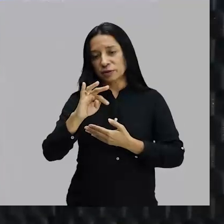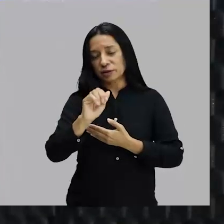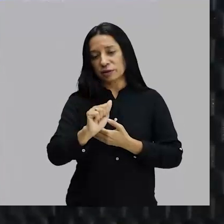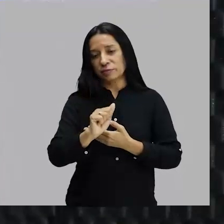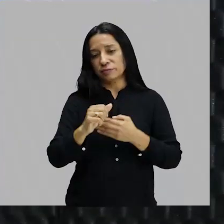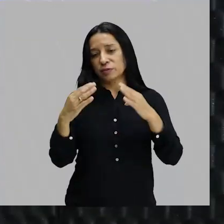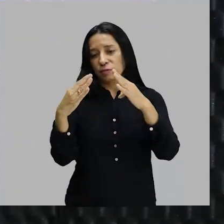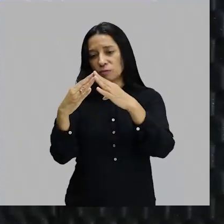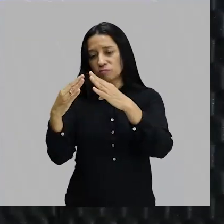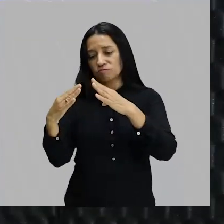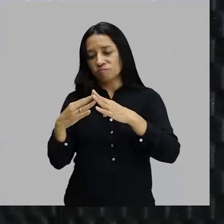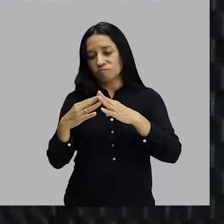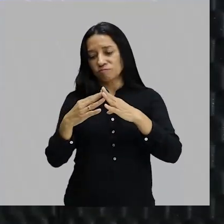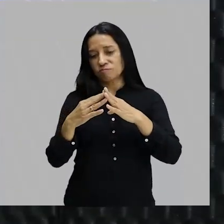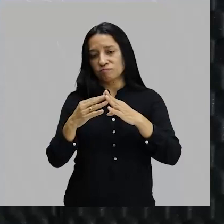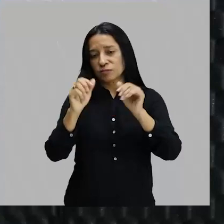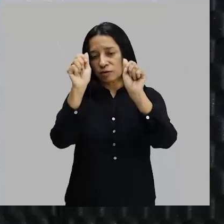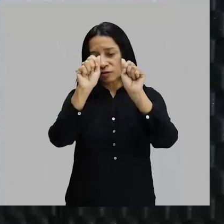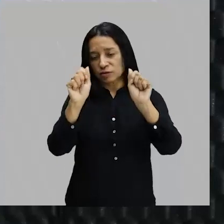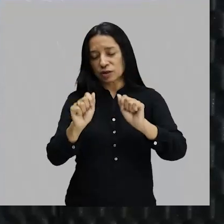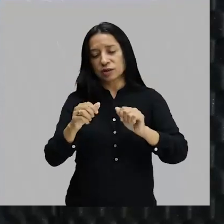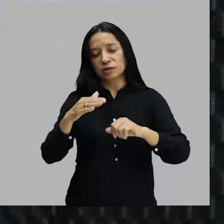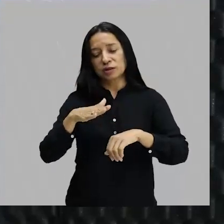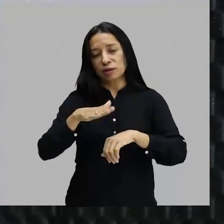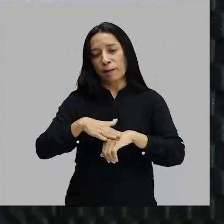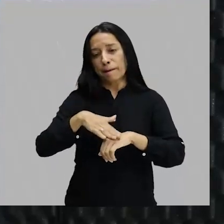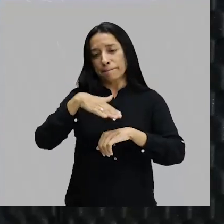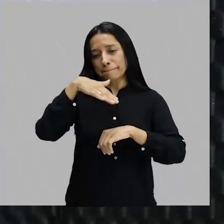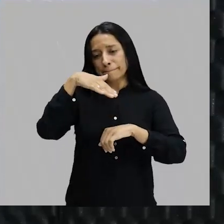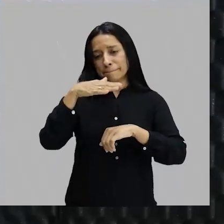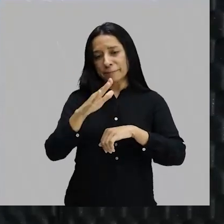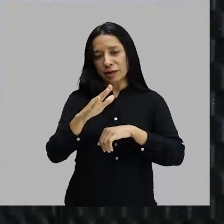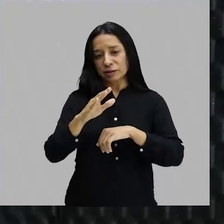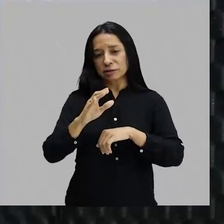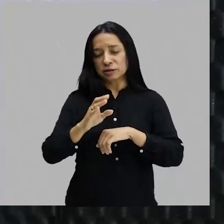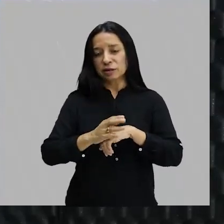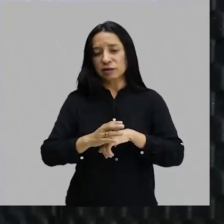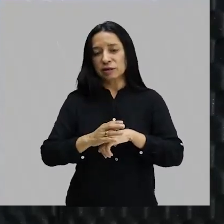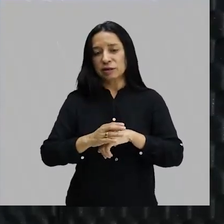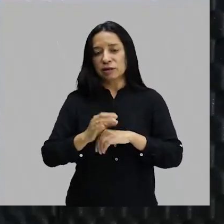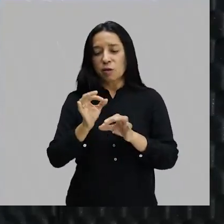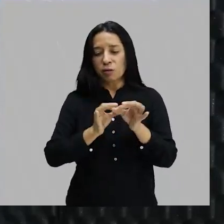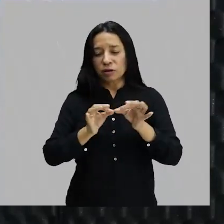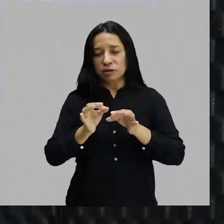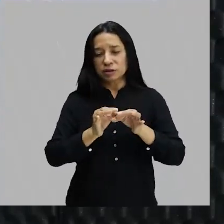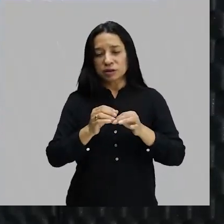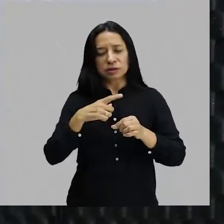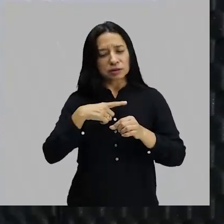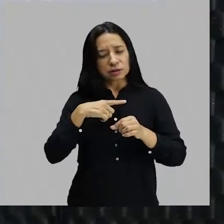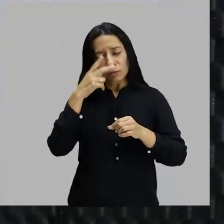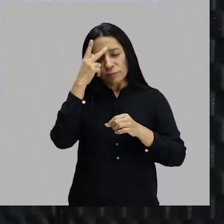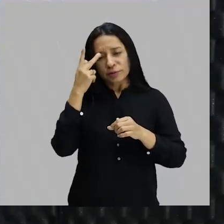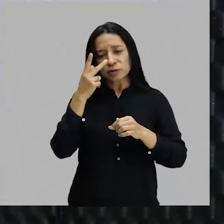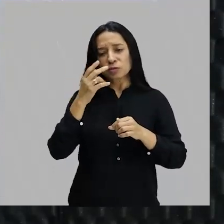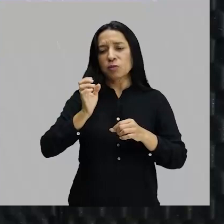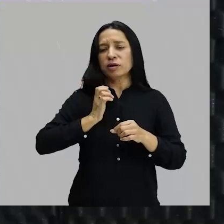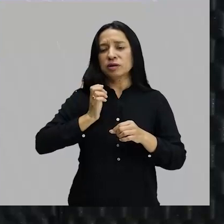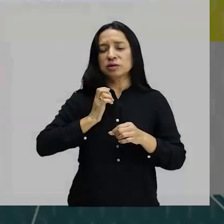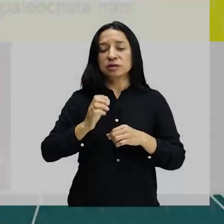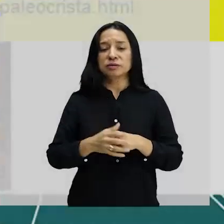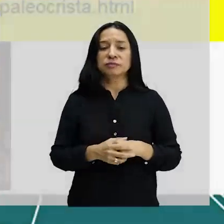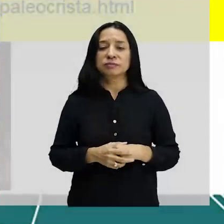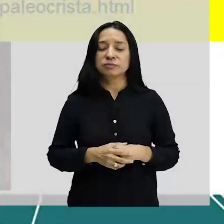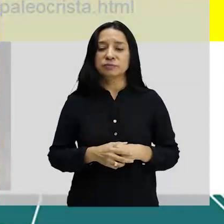colocadas estátuas mais sofisticadas, porque ali tinha uma pessoa mais rica, né, enterrada. Para tu ver, até naquele período os ricos saíram no